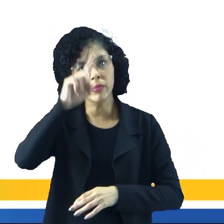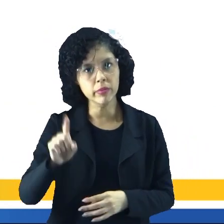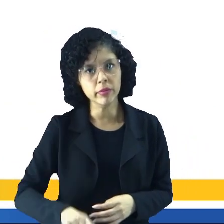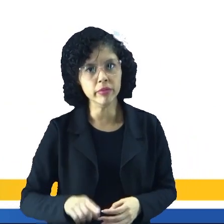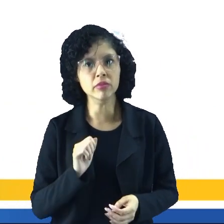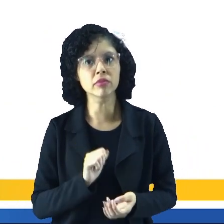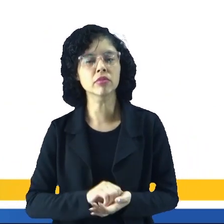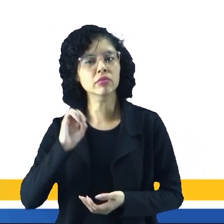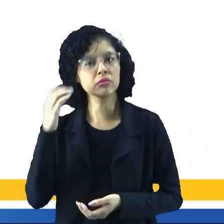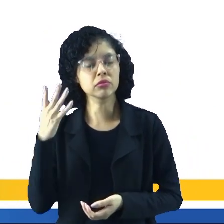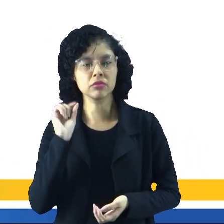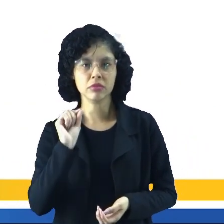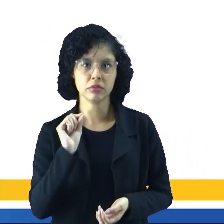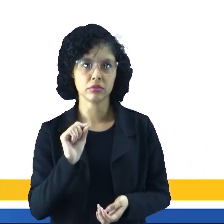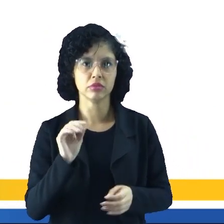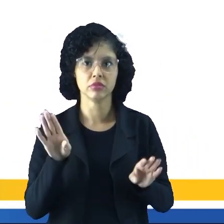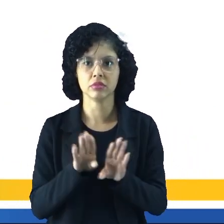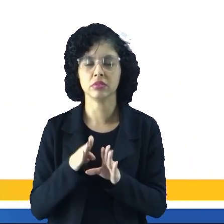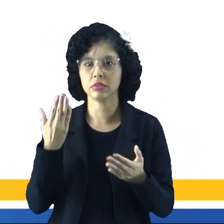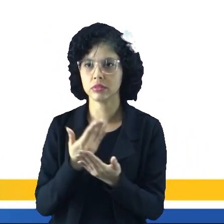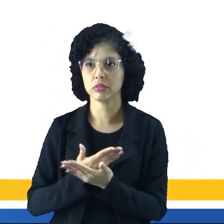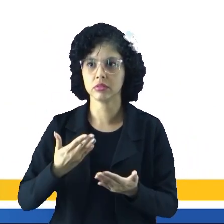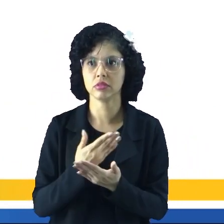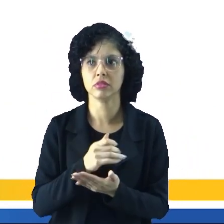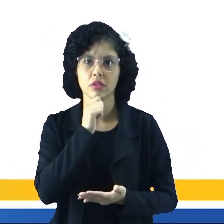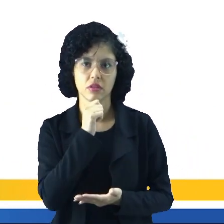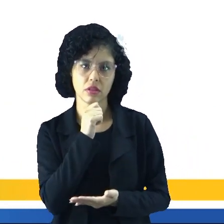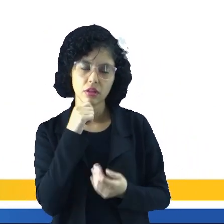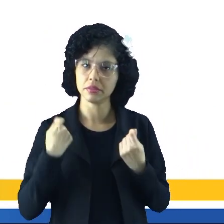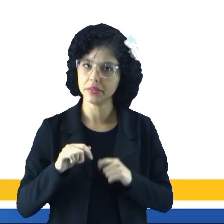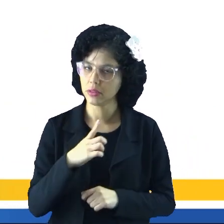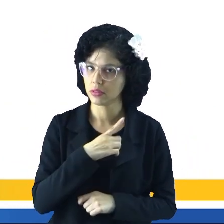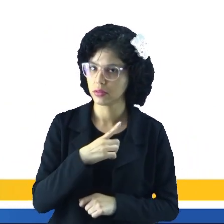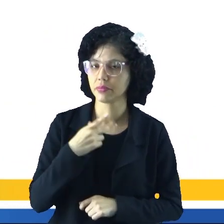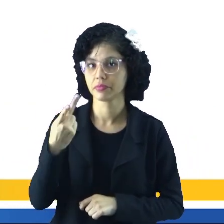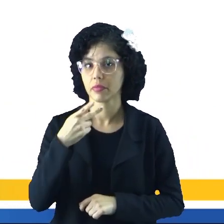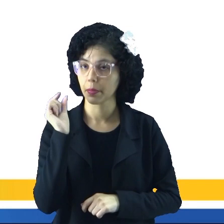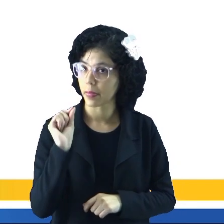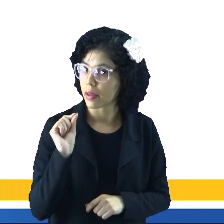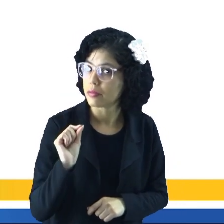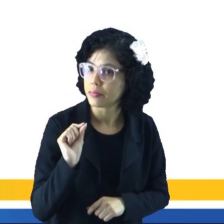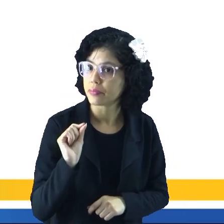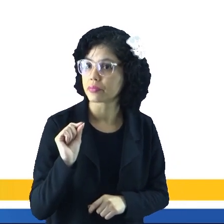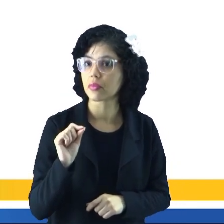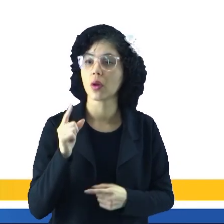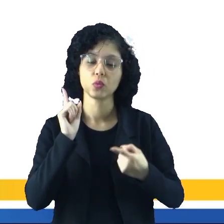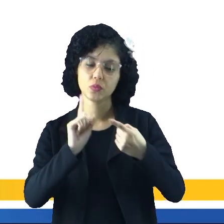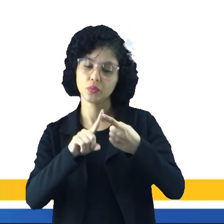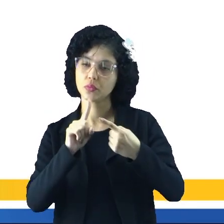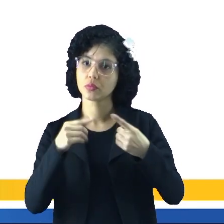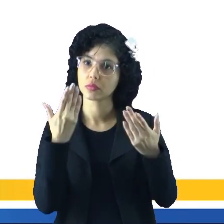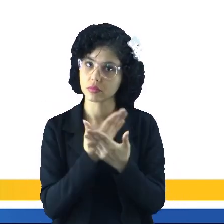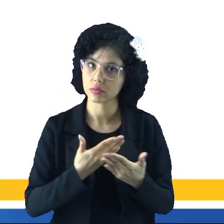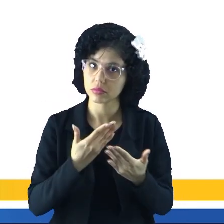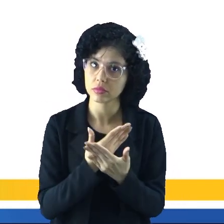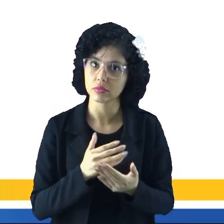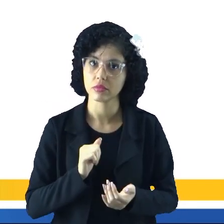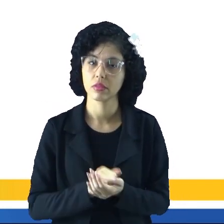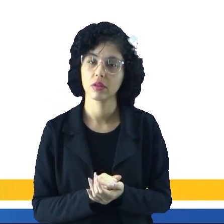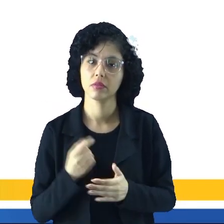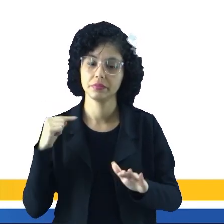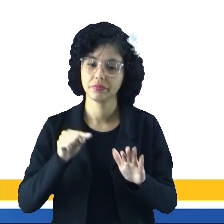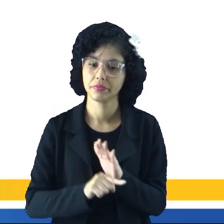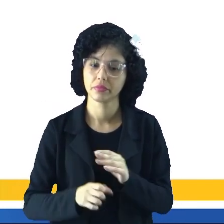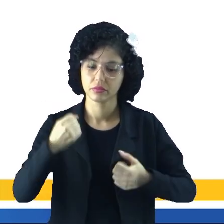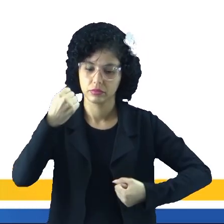raios, relâmpagos, e fala de alguns cuidados que a gente deve ter. E ele falou ali sobre um desses cuidados, que é a gente